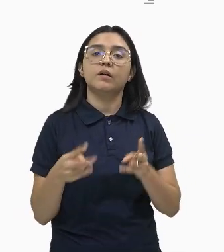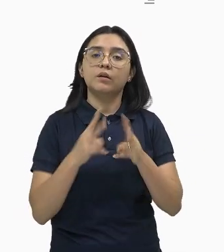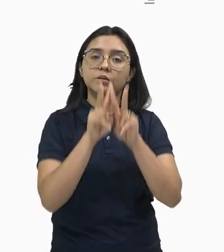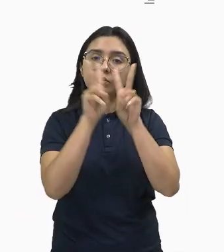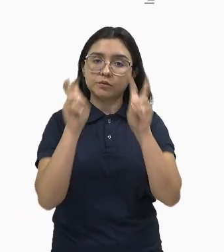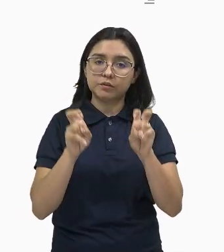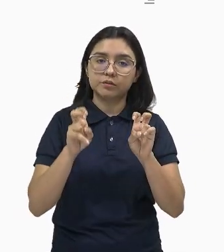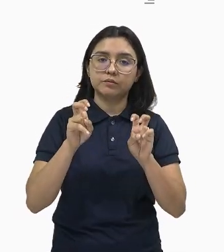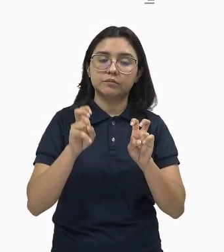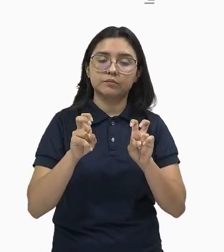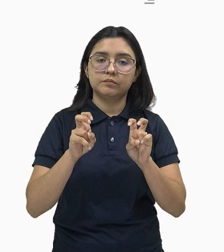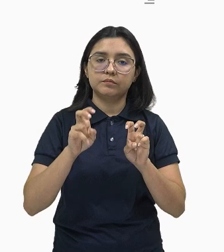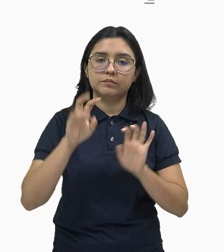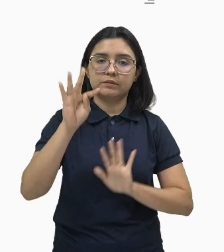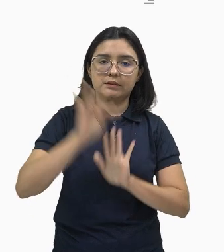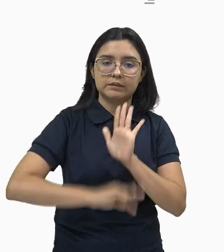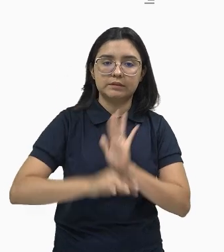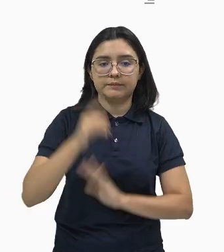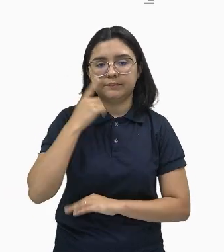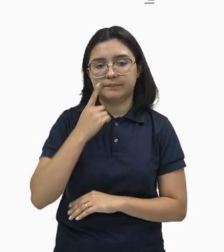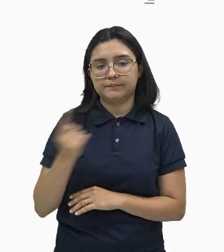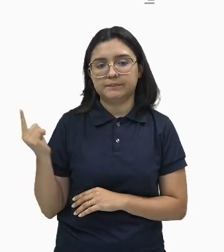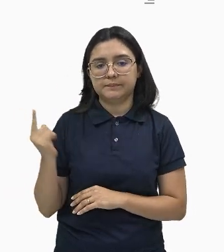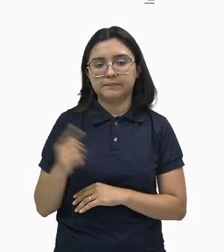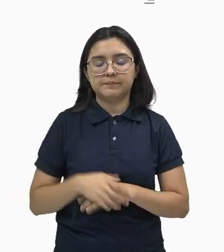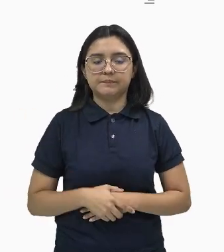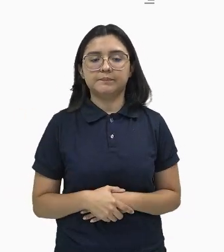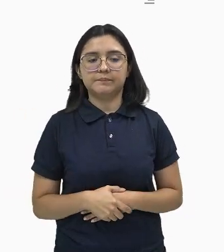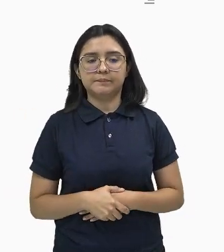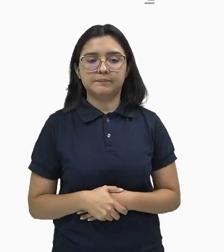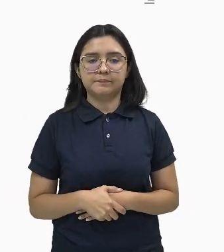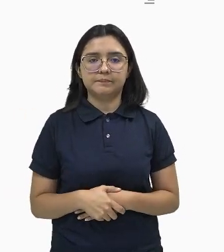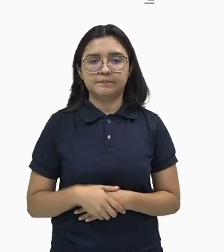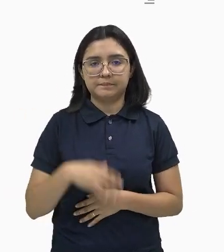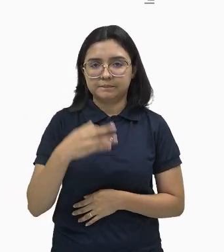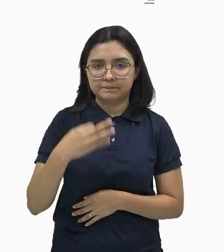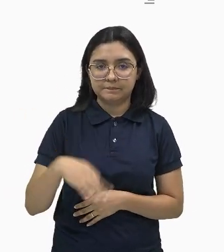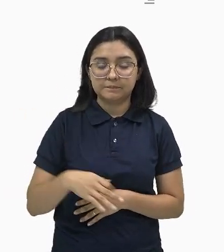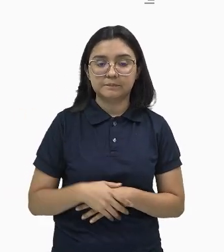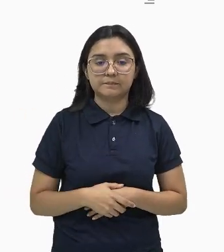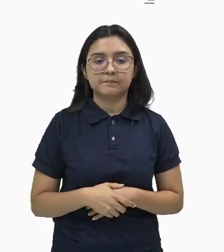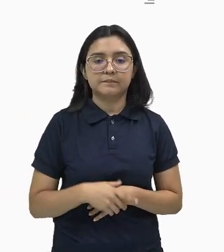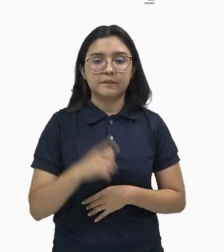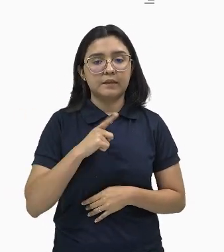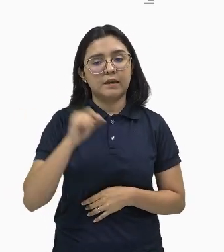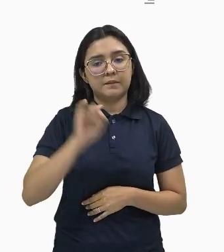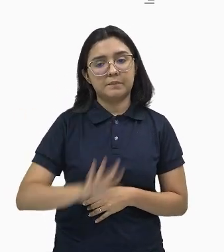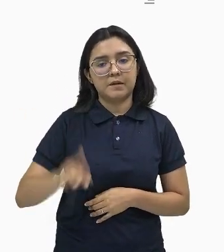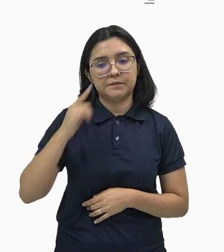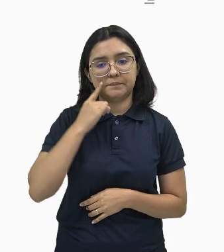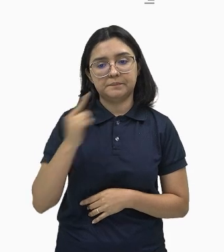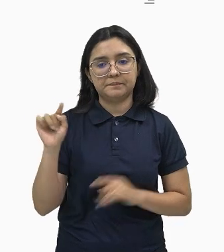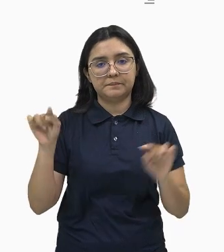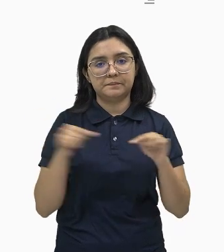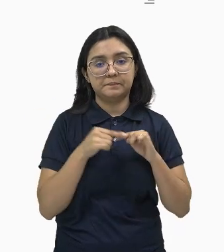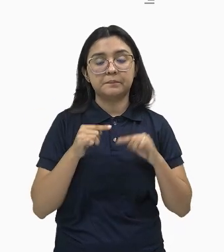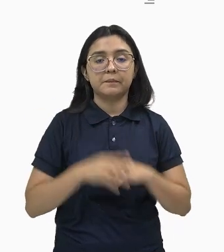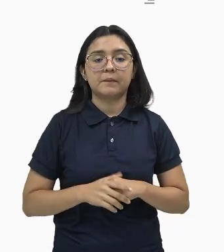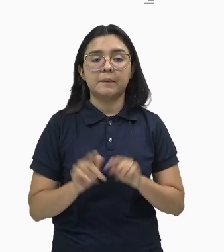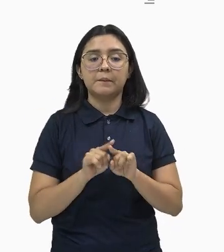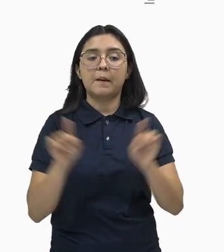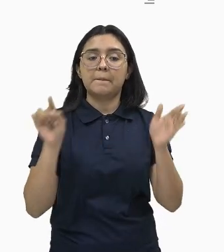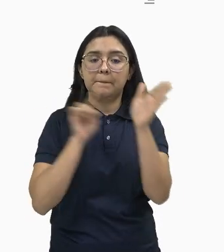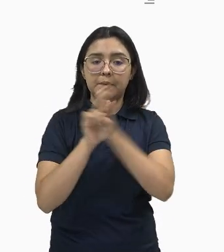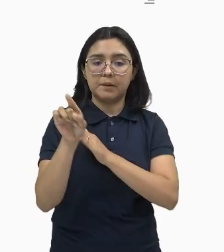de ver foi What is Consumerism? Não foi isso? Temos até a imagem aí, não é? Agora a pergunta